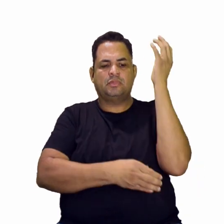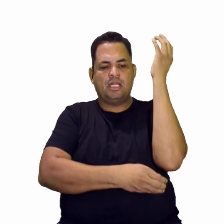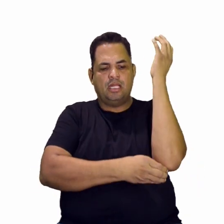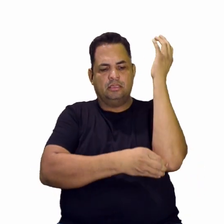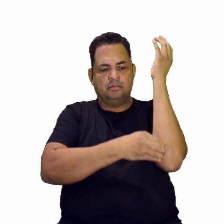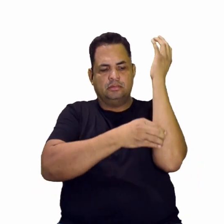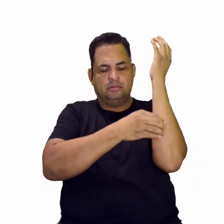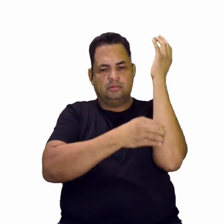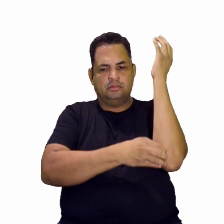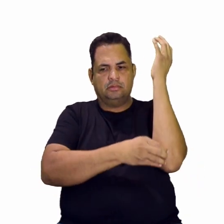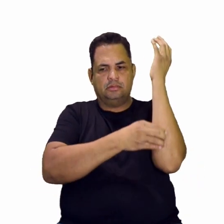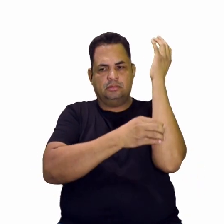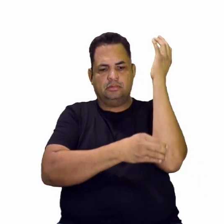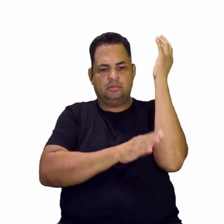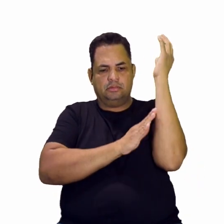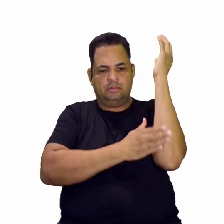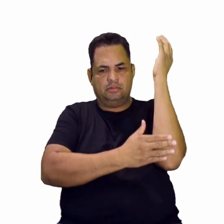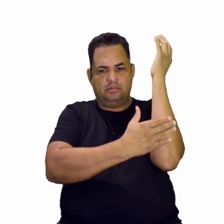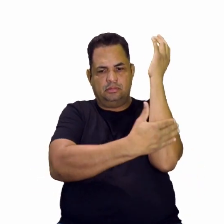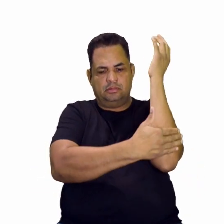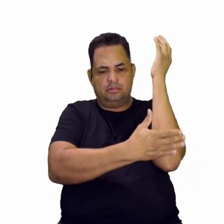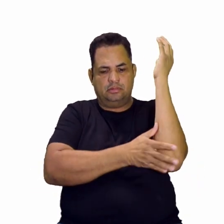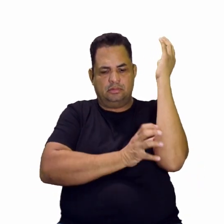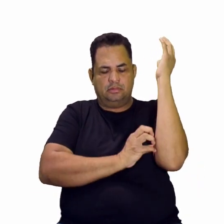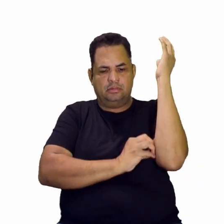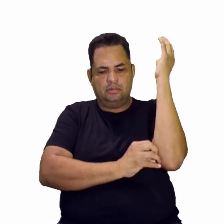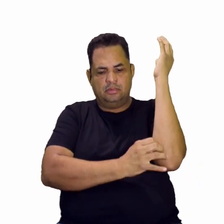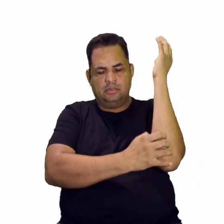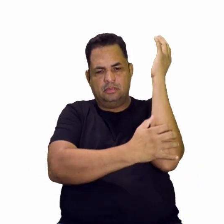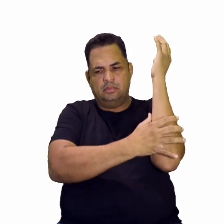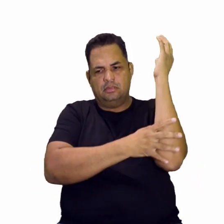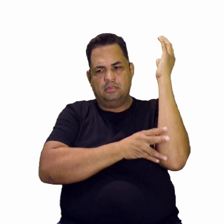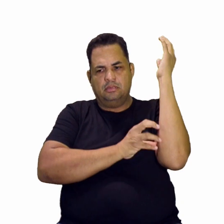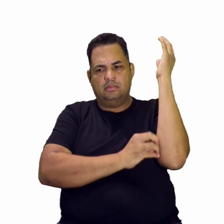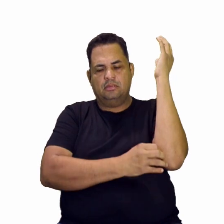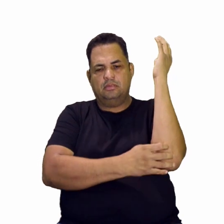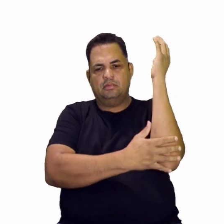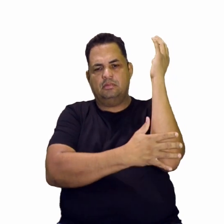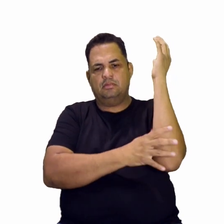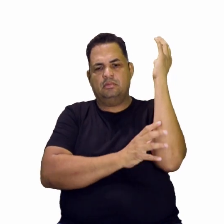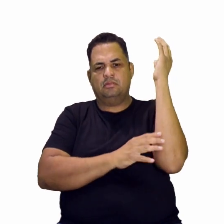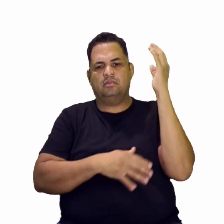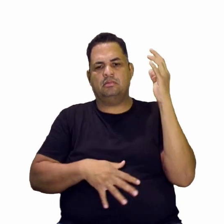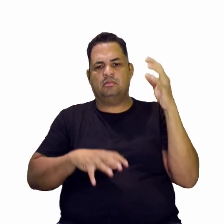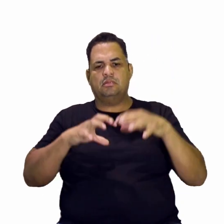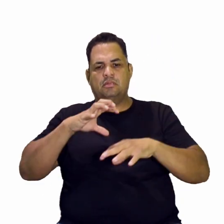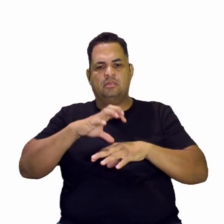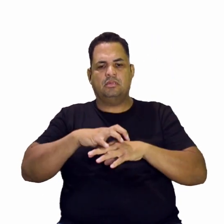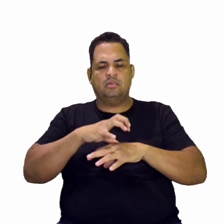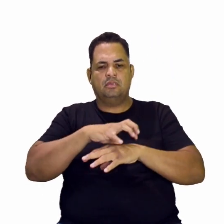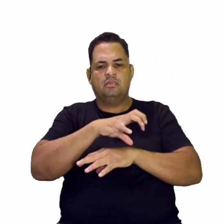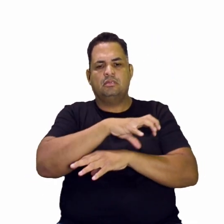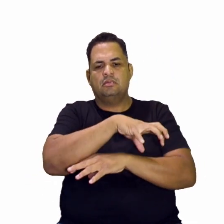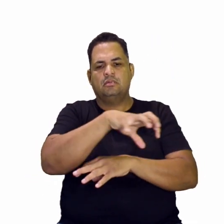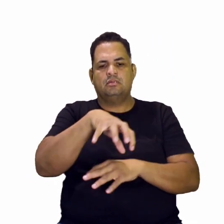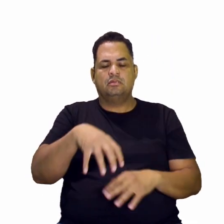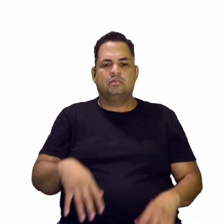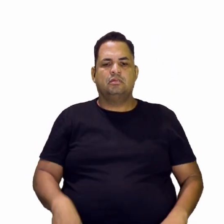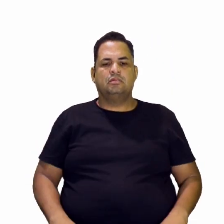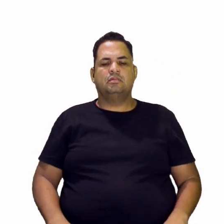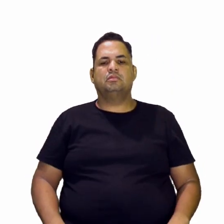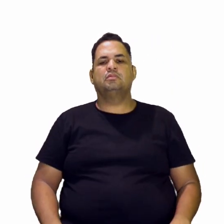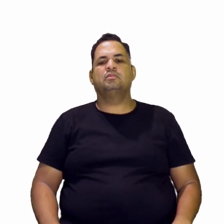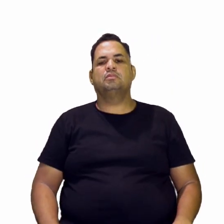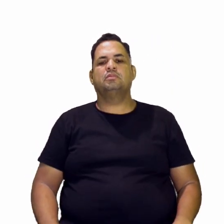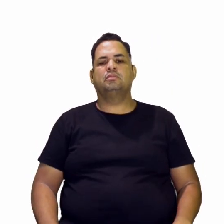árvores, a carapaça, esse exoesqueleto aranha, né? Pode ser. E do, meu Deus, tá